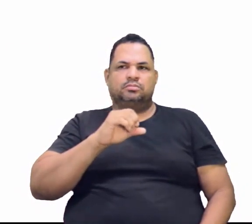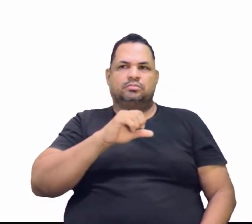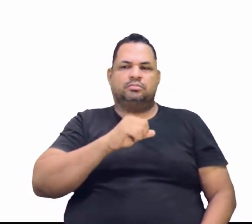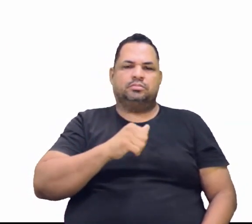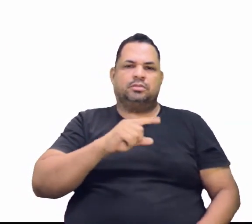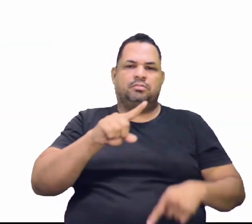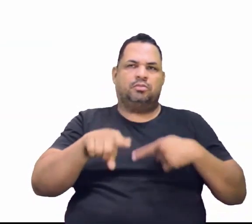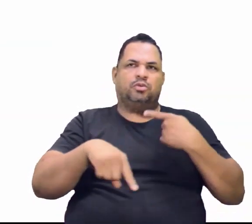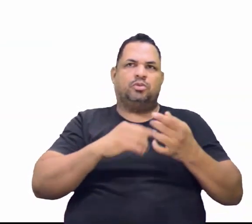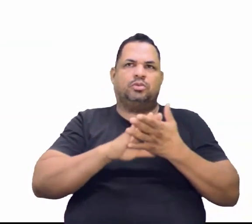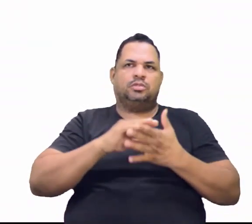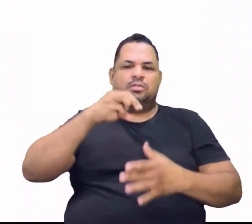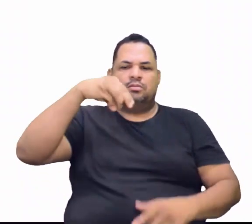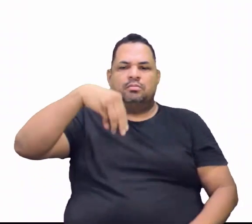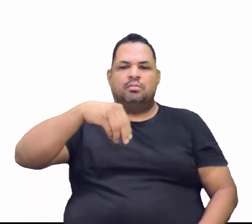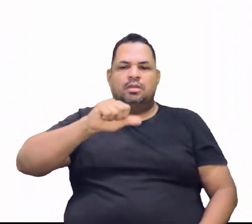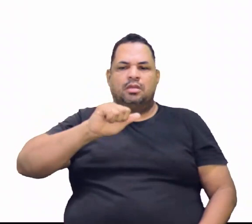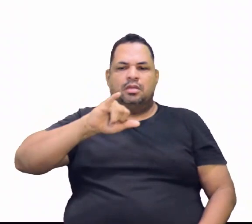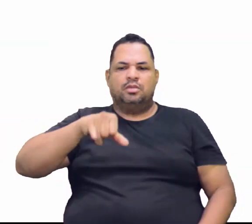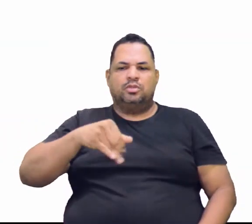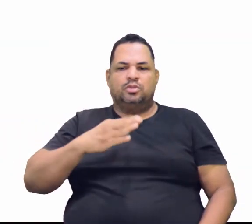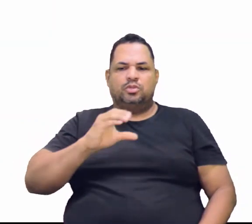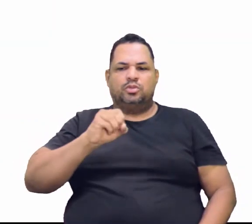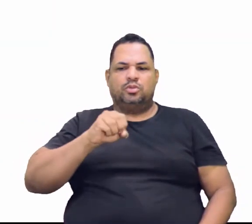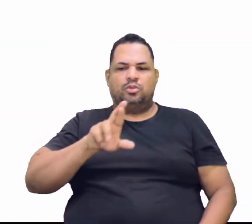1906, já era major.